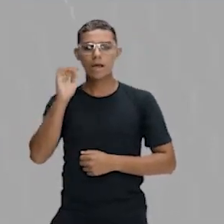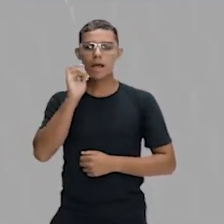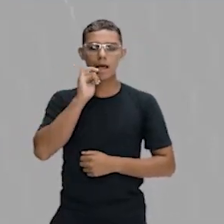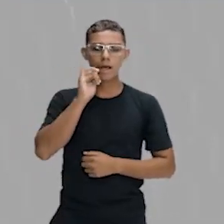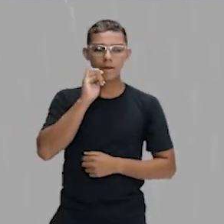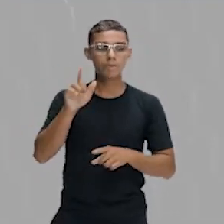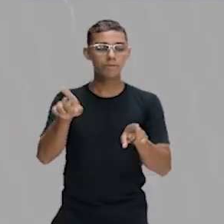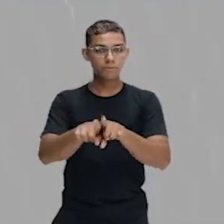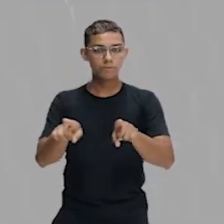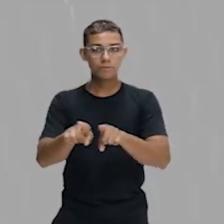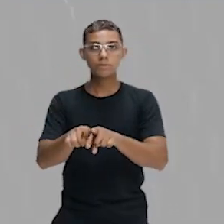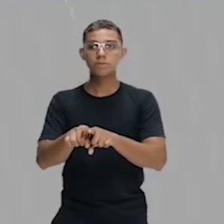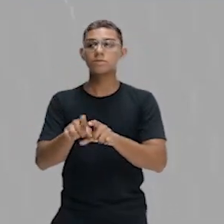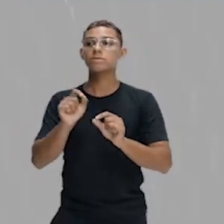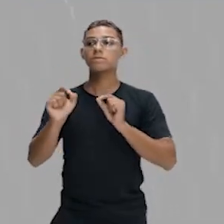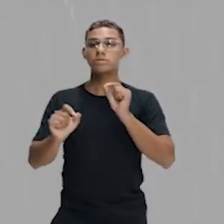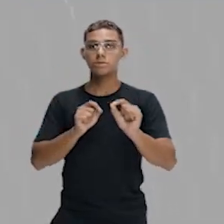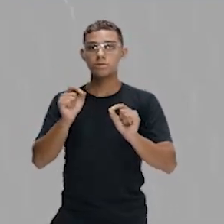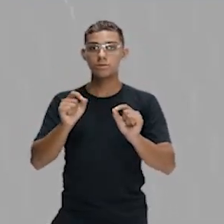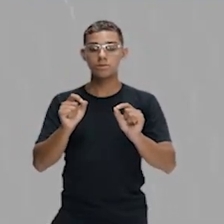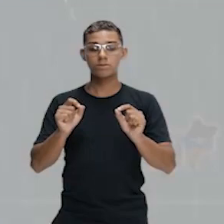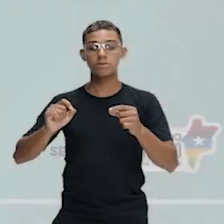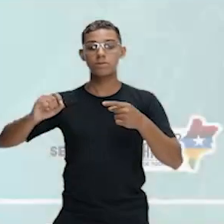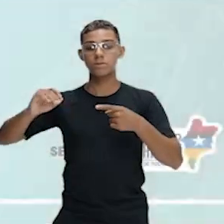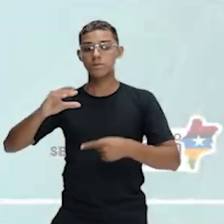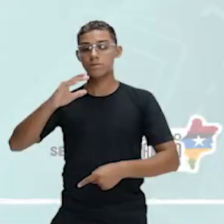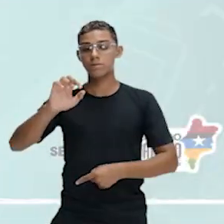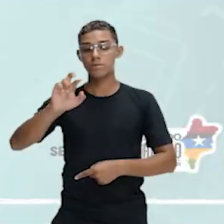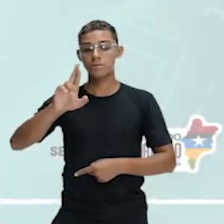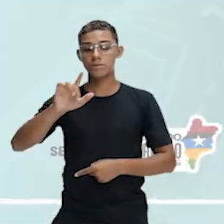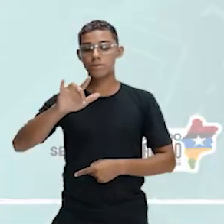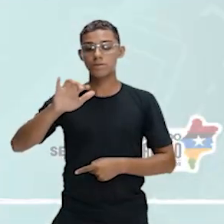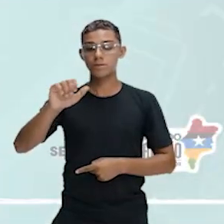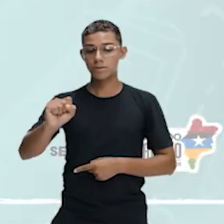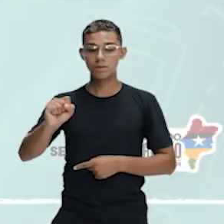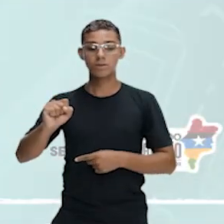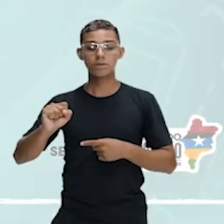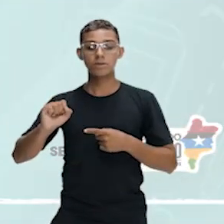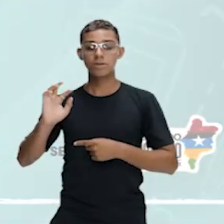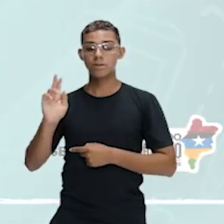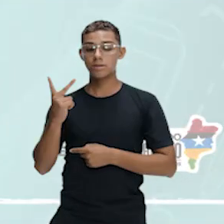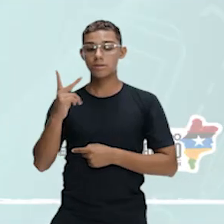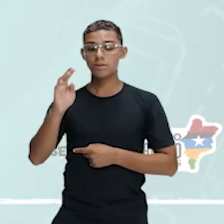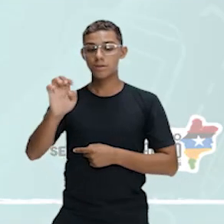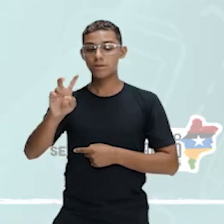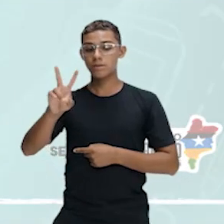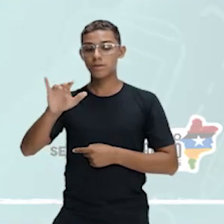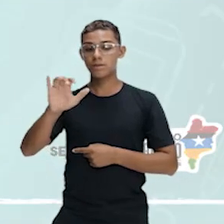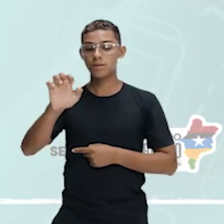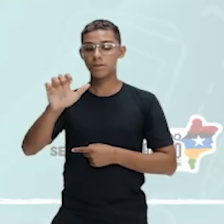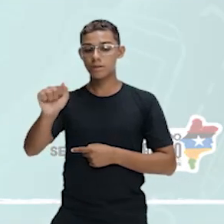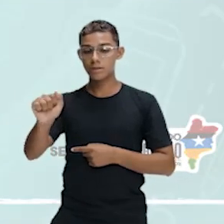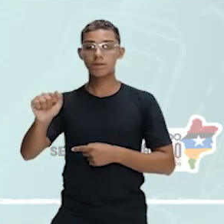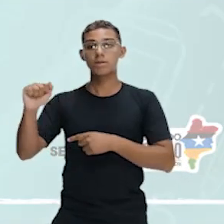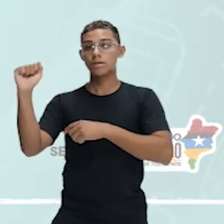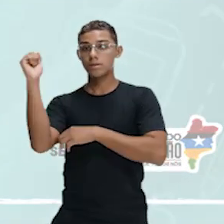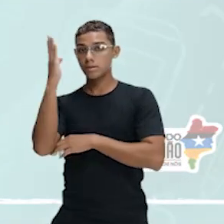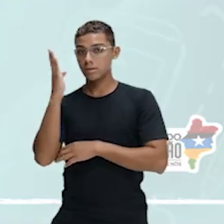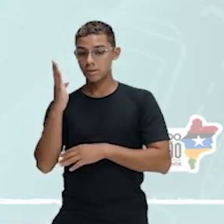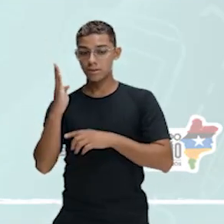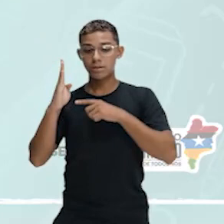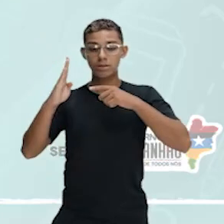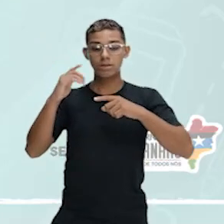exemplo aqui também da seringueira, Hervia brasiliensis, ok? Então, ela é muito